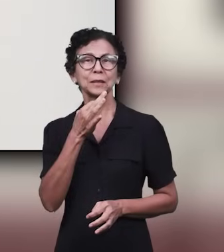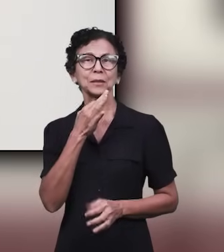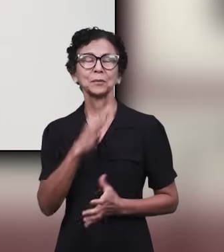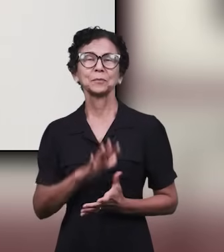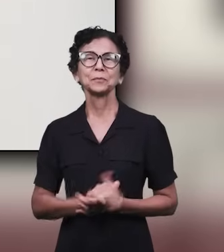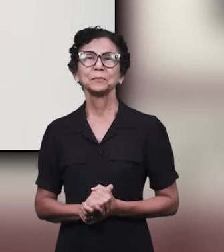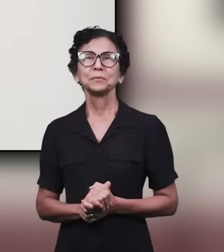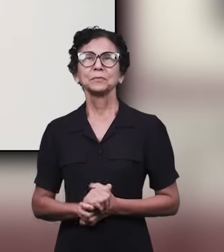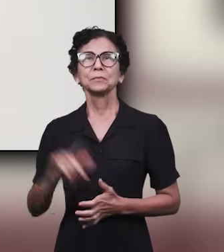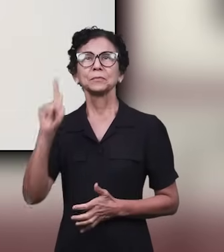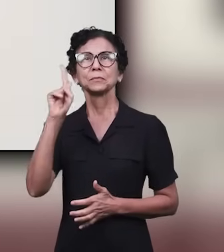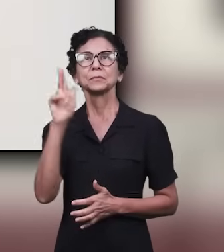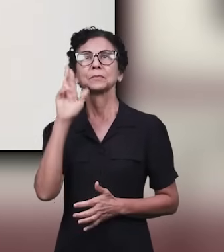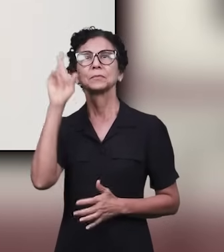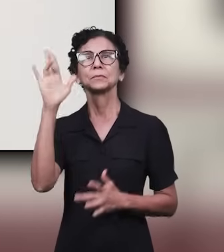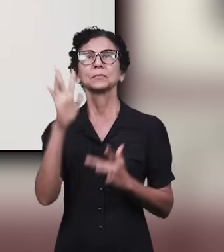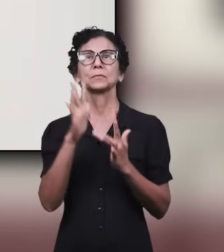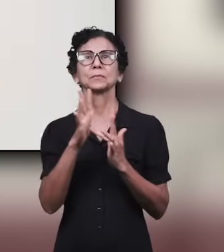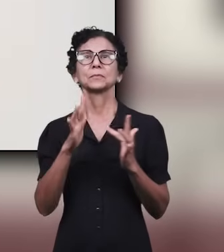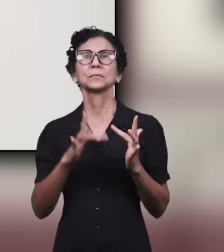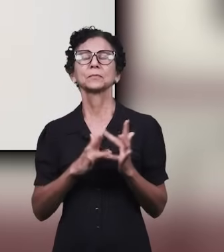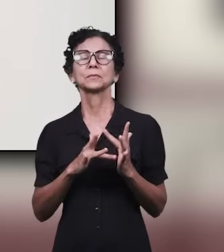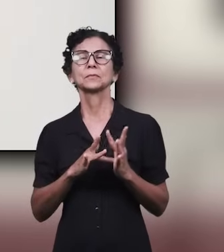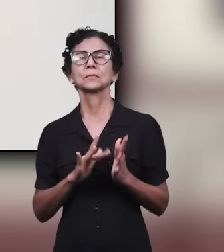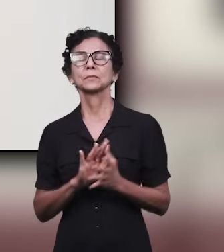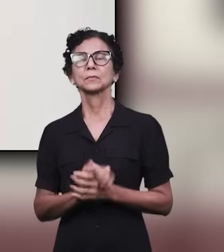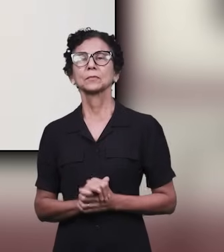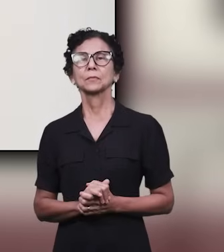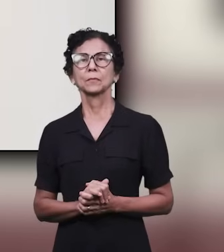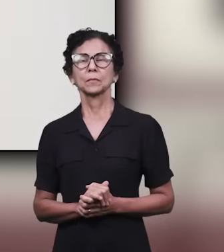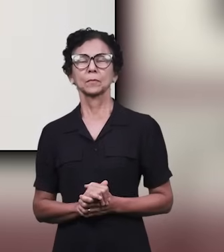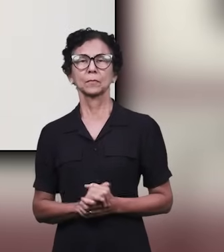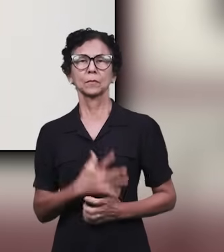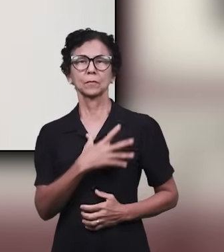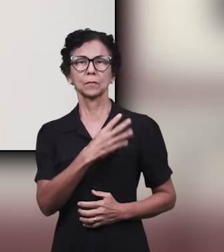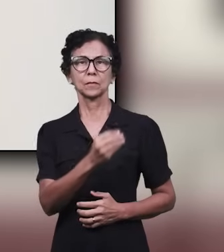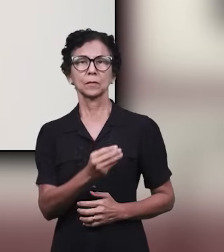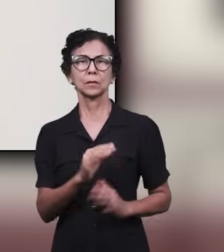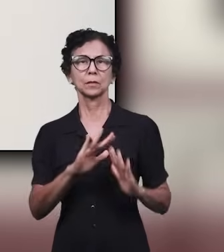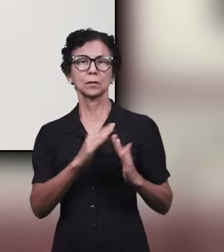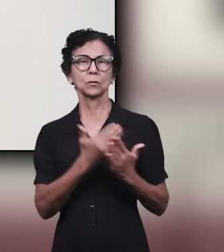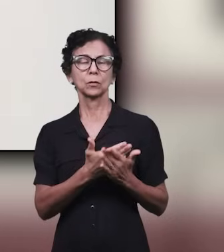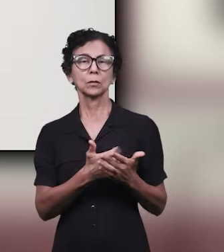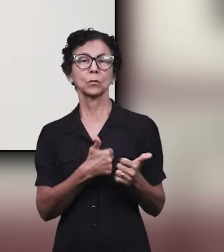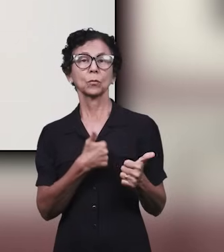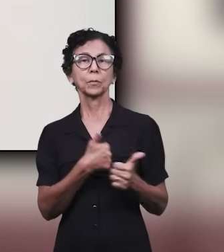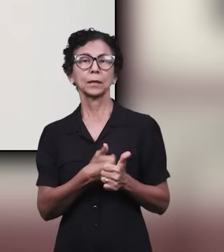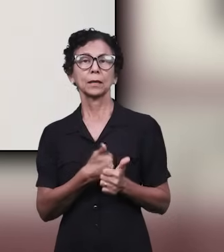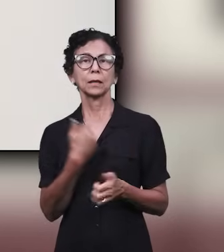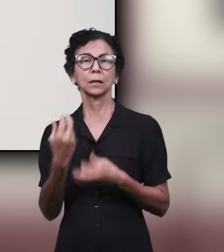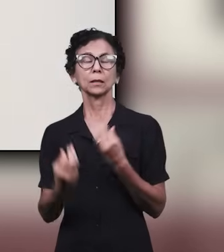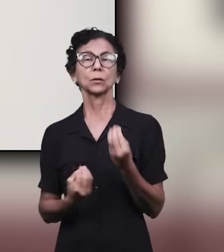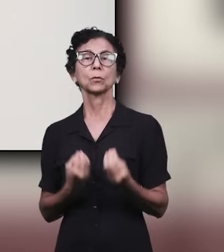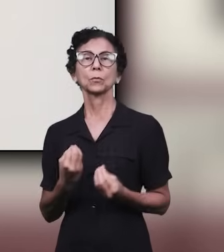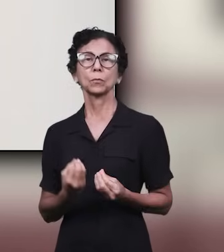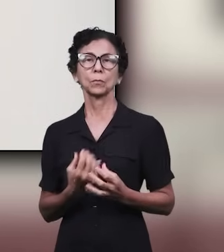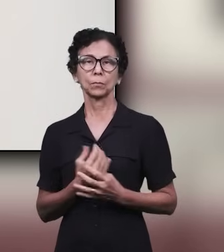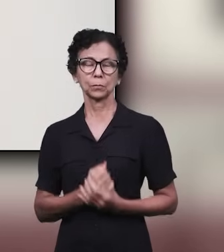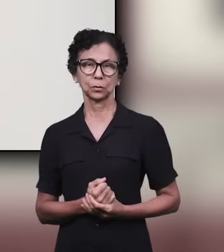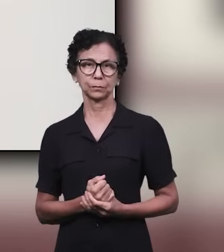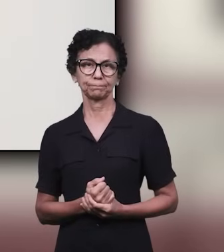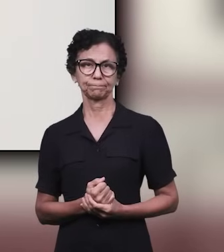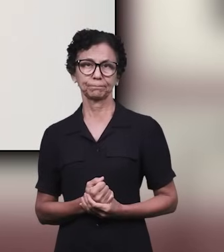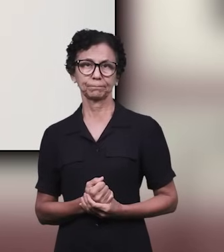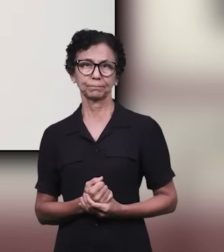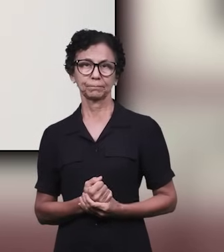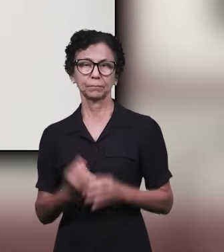Jesus. Como fazer o acompanhamento da vida escolar dos nossos filhos? Primeiramente, é necessário conhecer, ter uma comunicação aberta